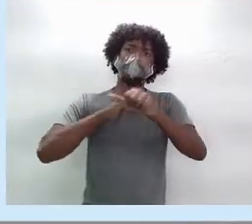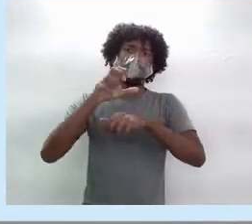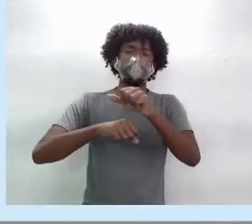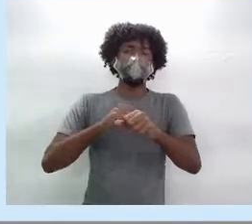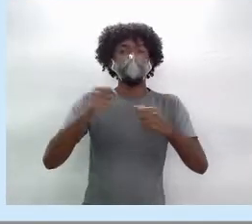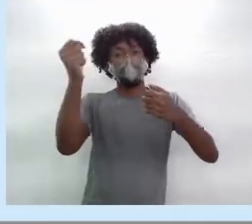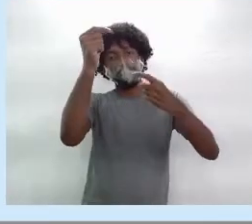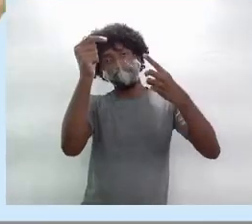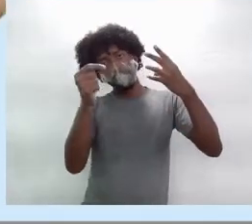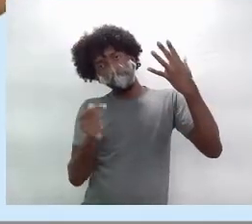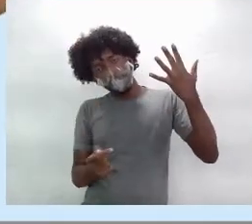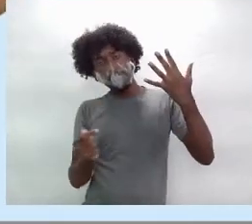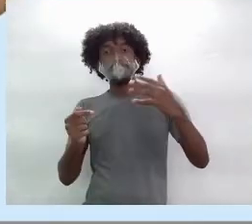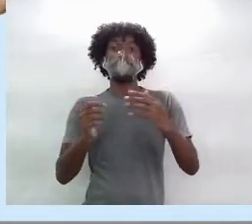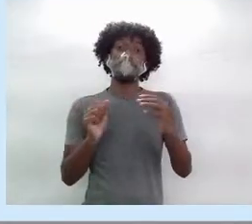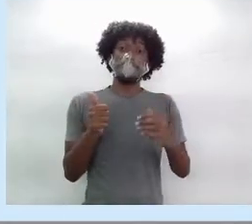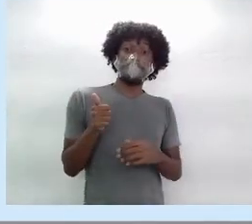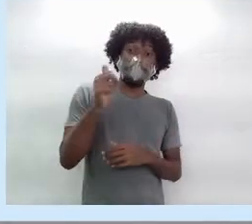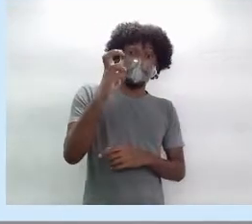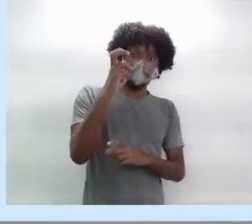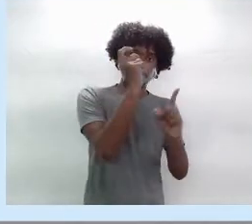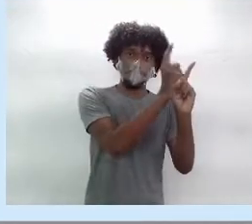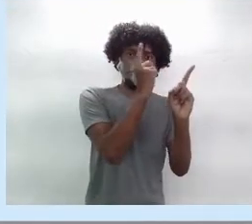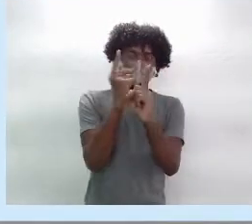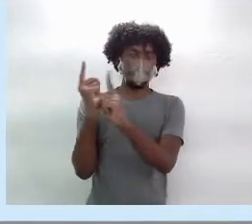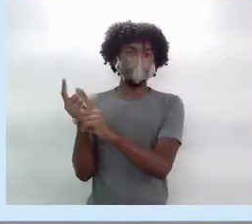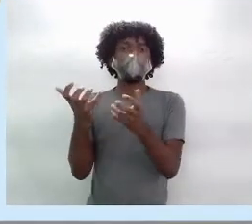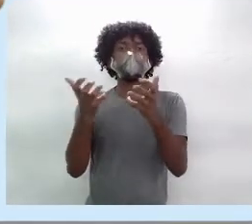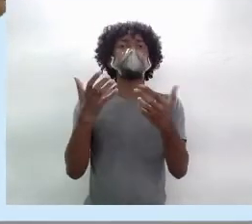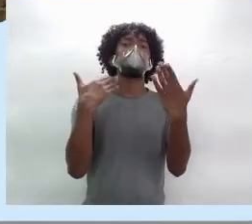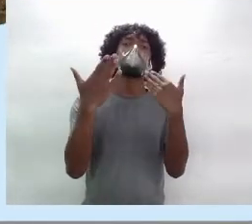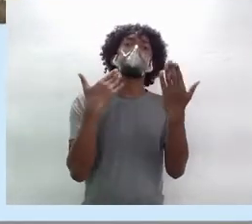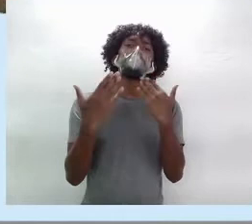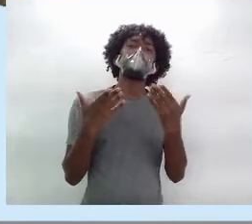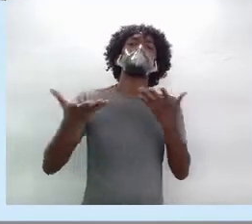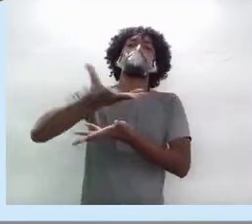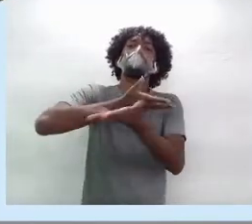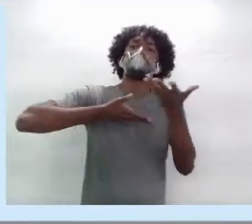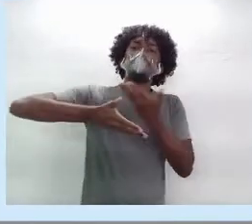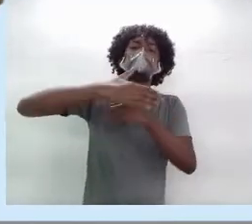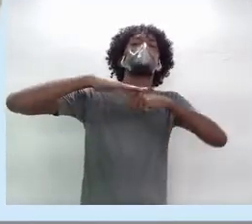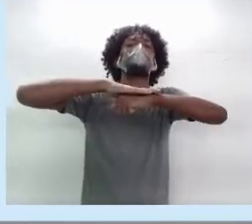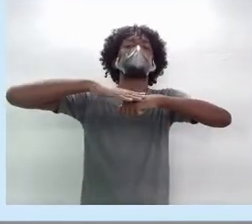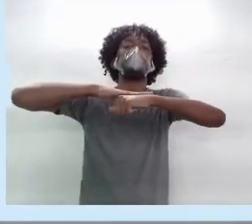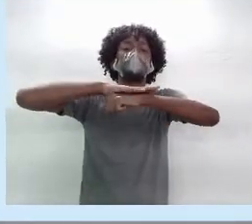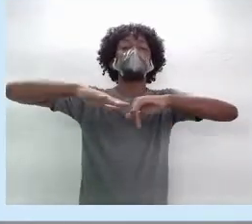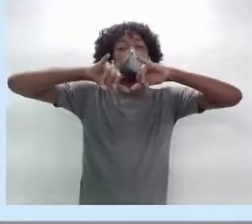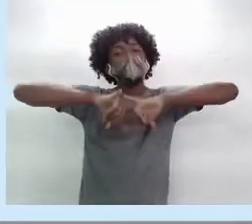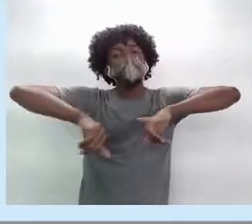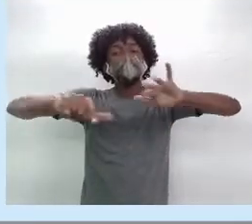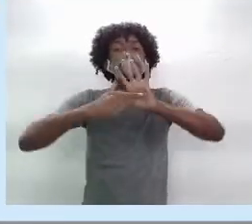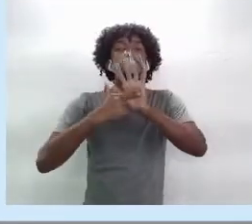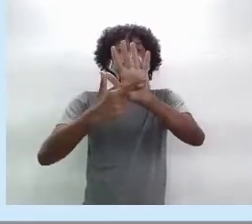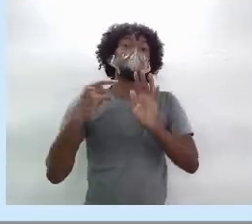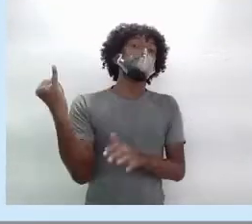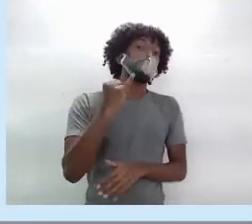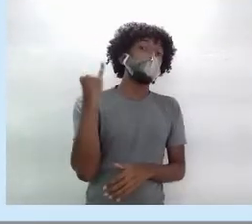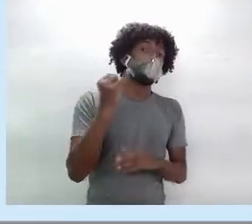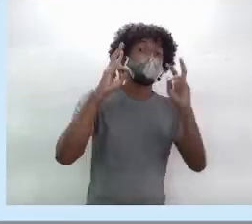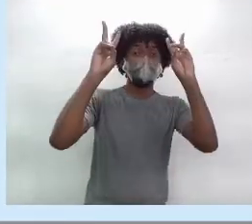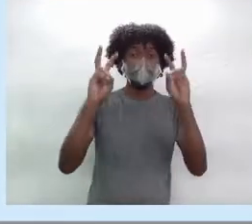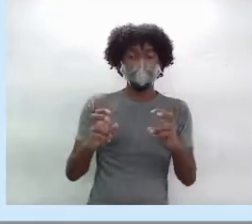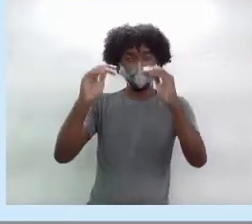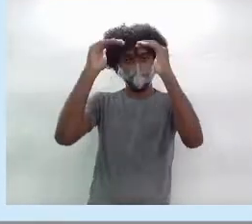15 encontros, justamente debater, conversar, informar, mostrar a importância do